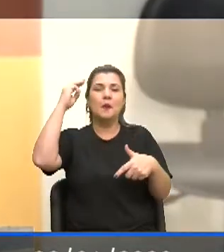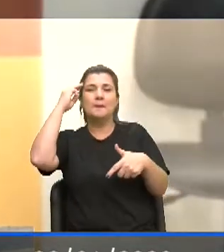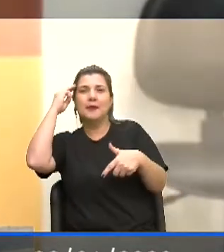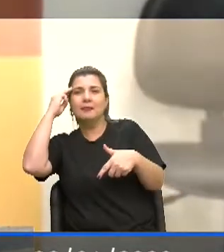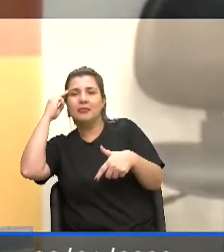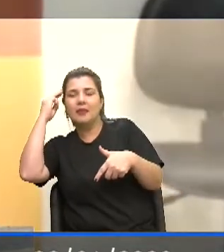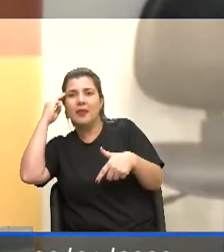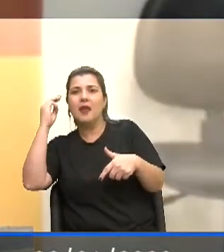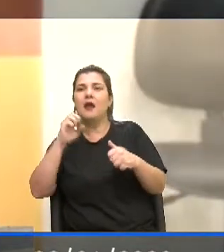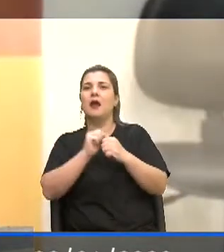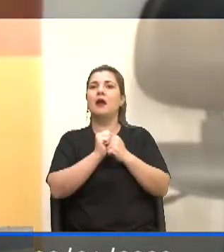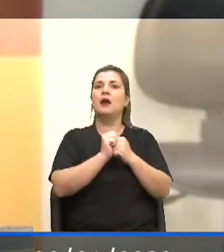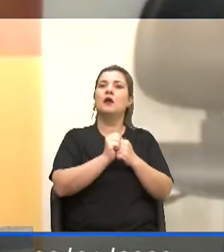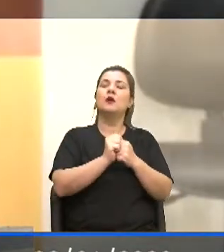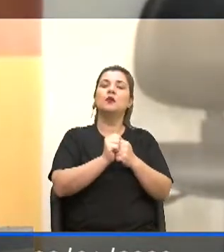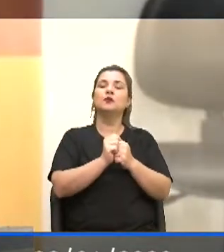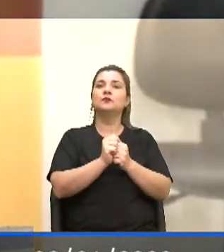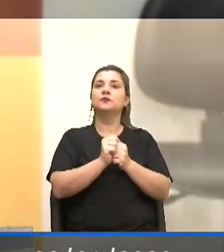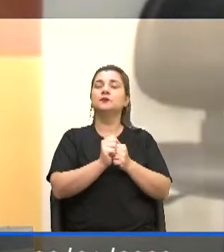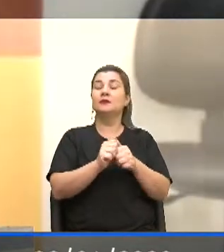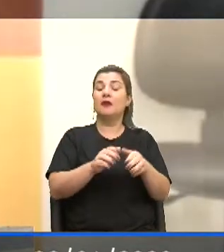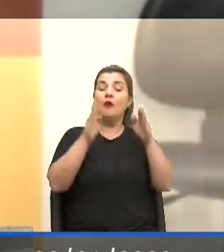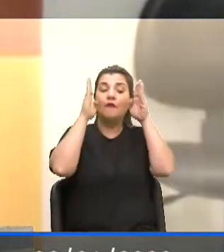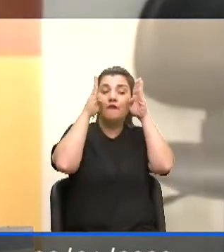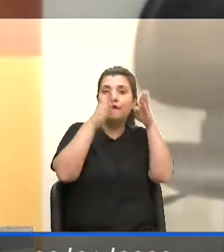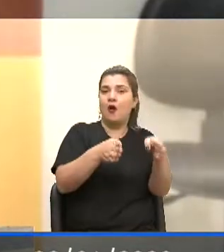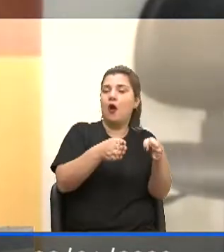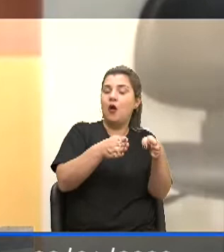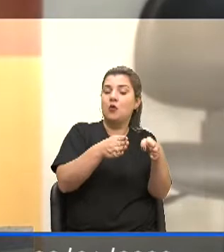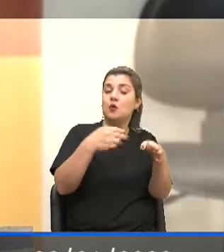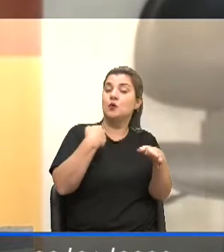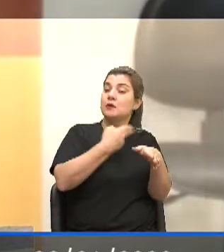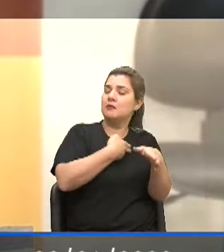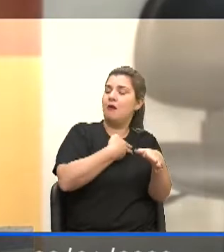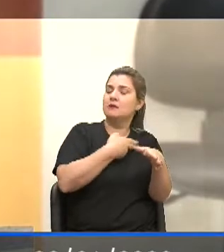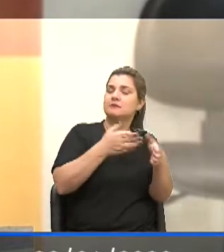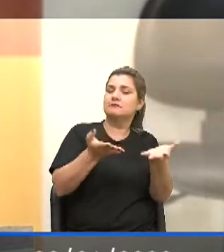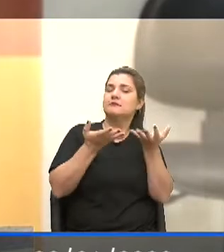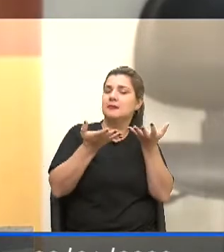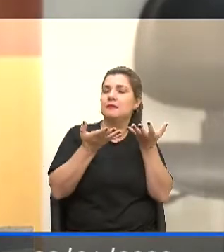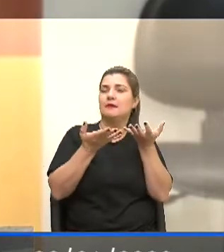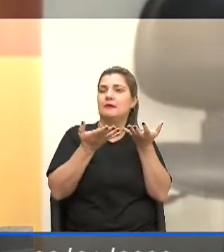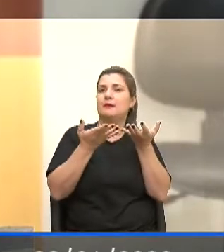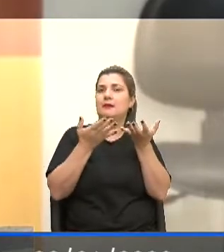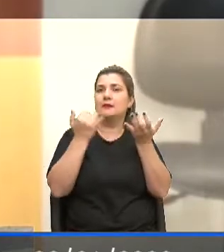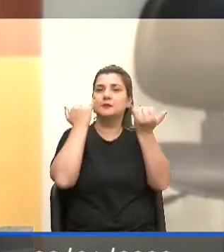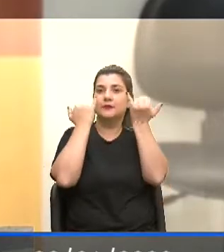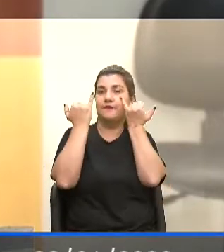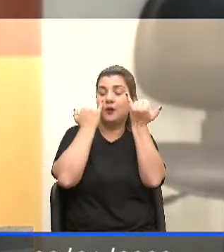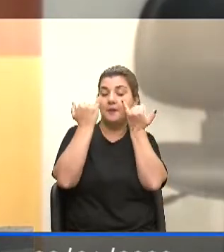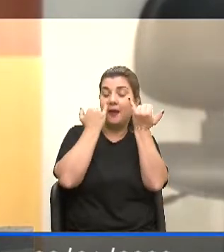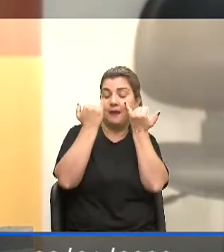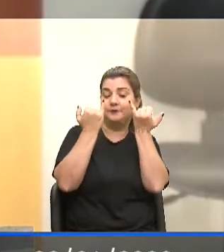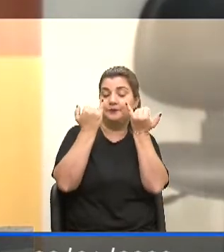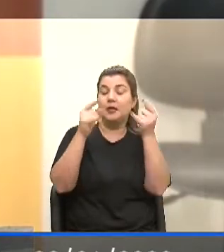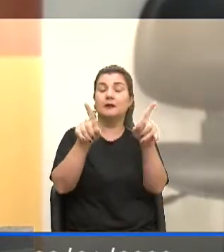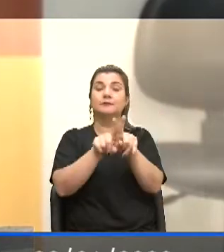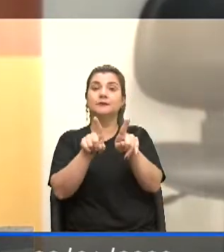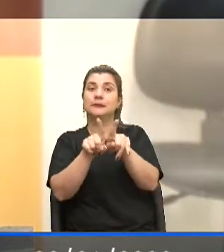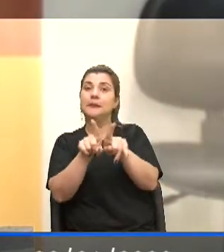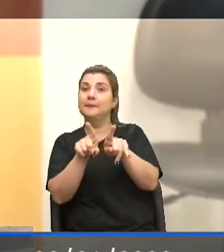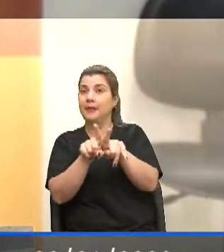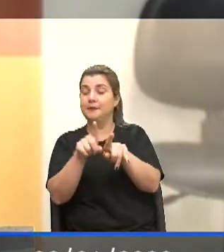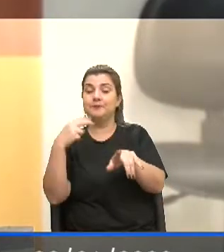epidemiológica, que é o enfoque que a gente gostaria de dar aqui. E certamente, então,